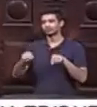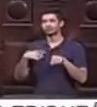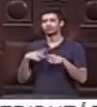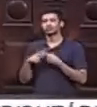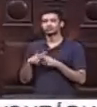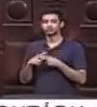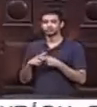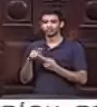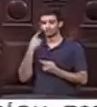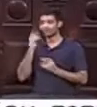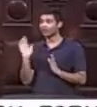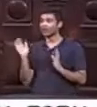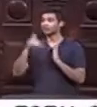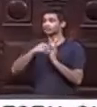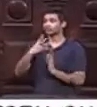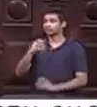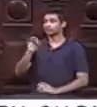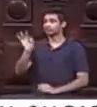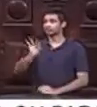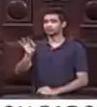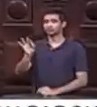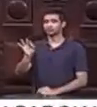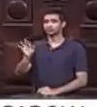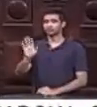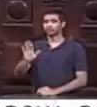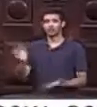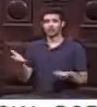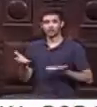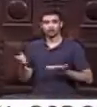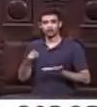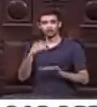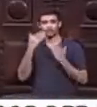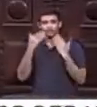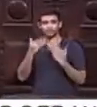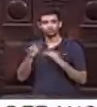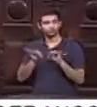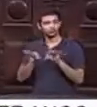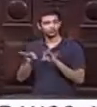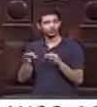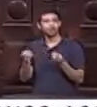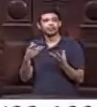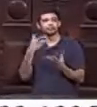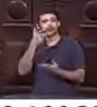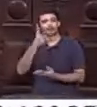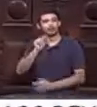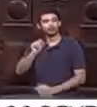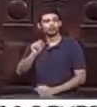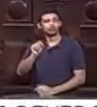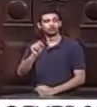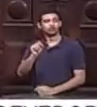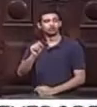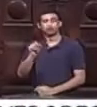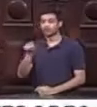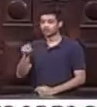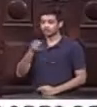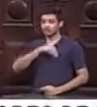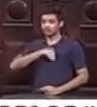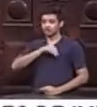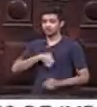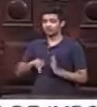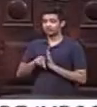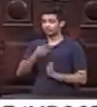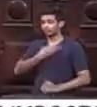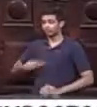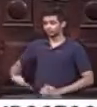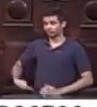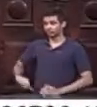chegaria a 30%. Neste momento, eles mandam para cá um projeto para dizer que o salário do governador também, e dos